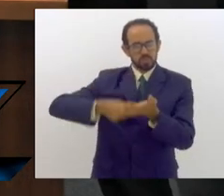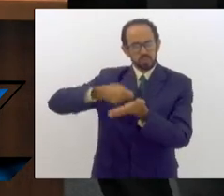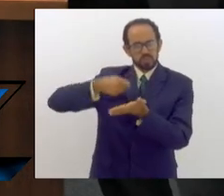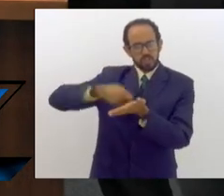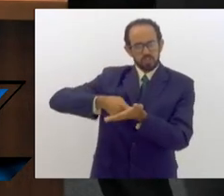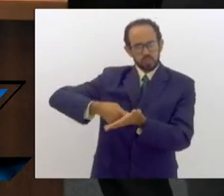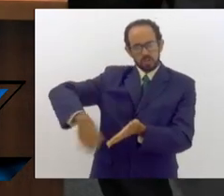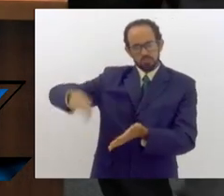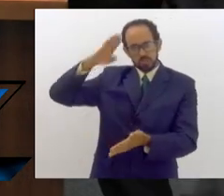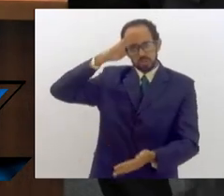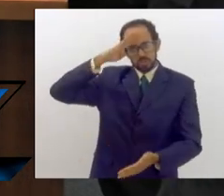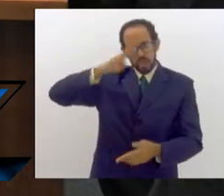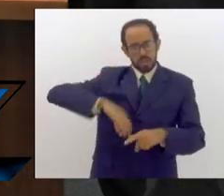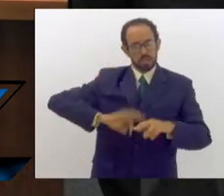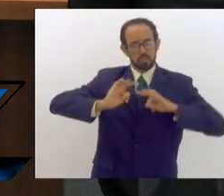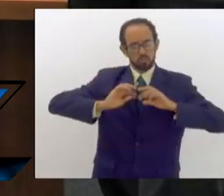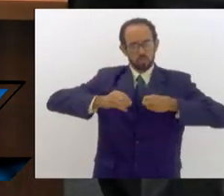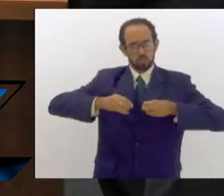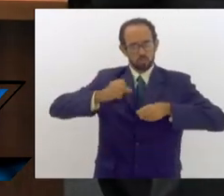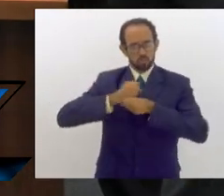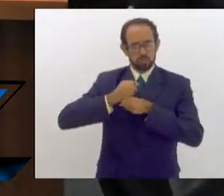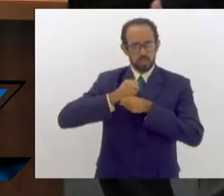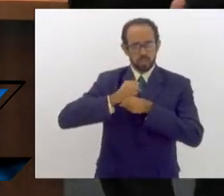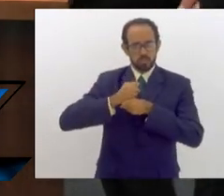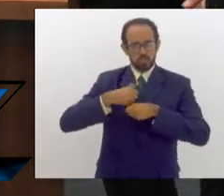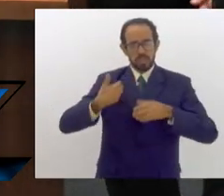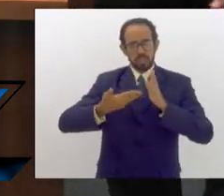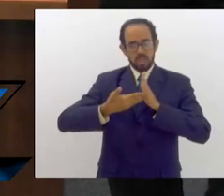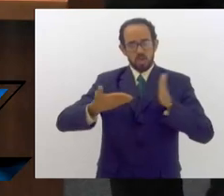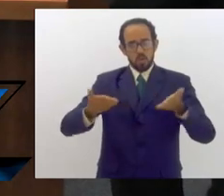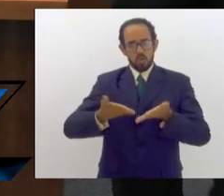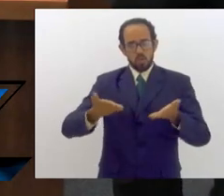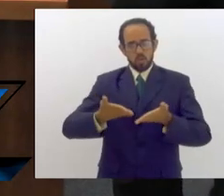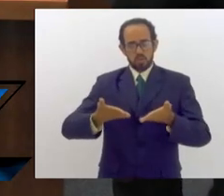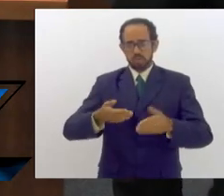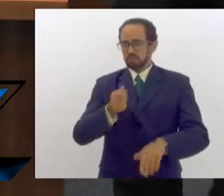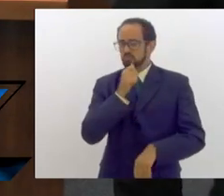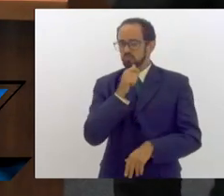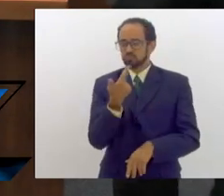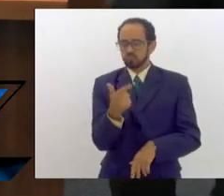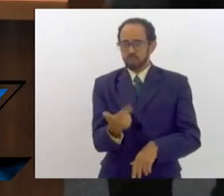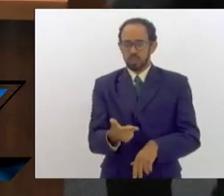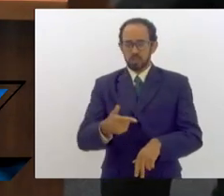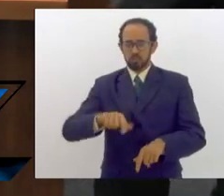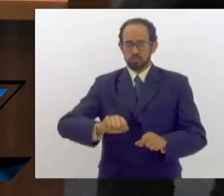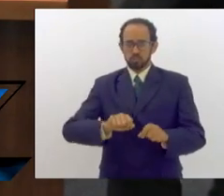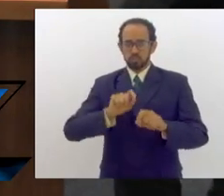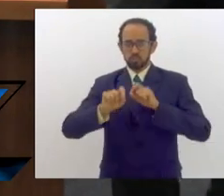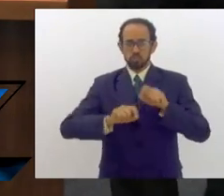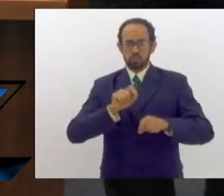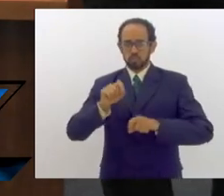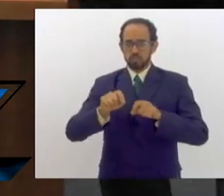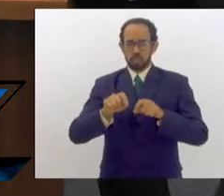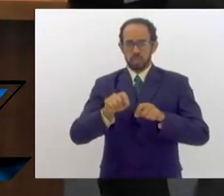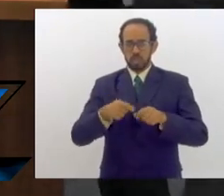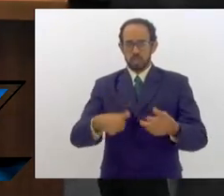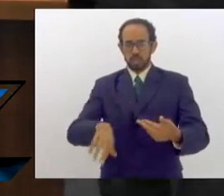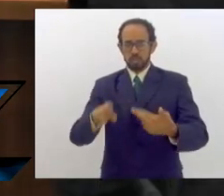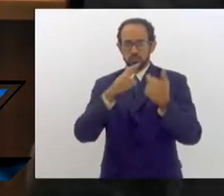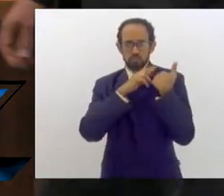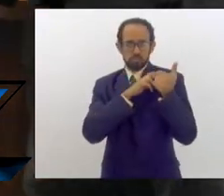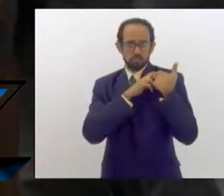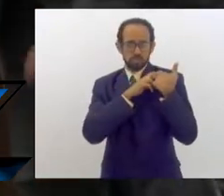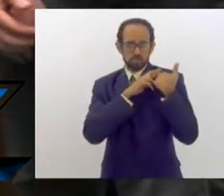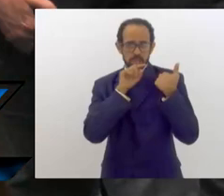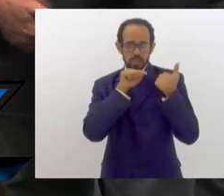todos os anos onde que até hoje não temos evidentemente responsabilizado